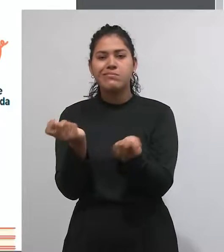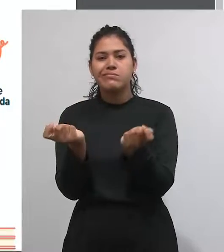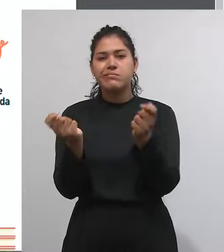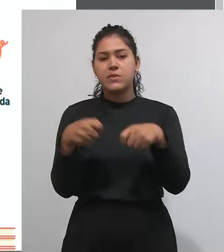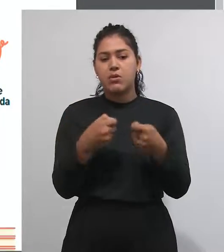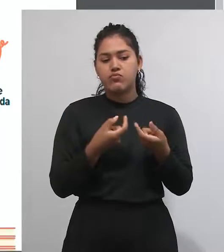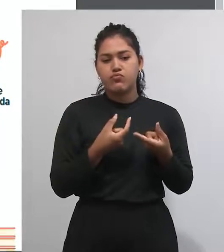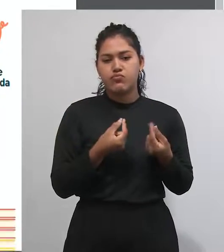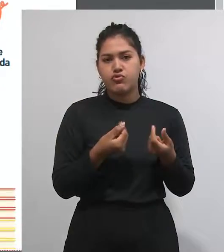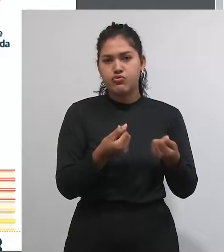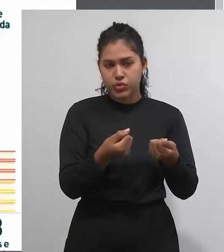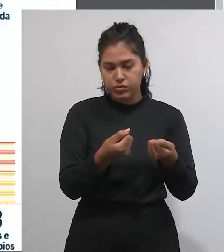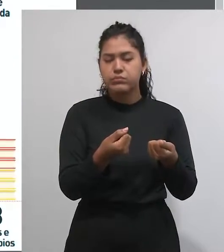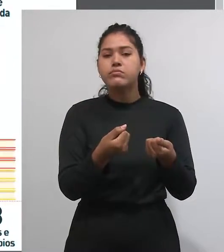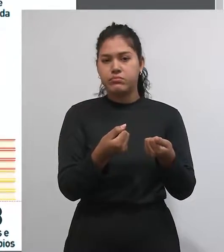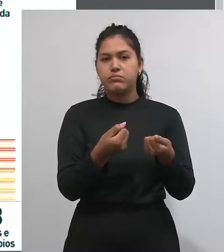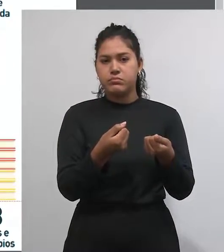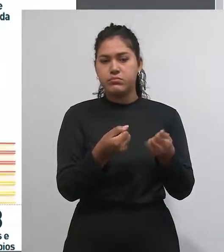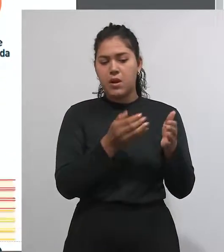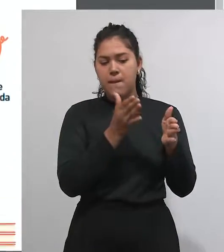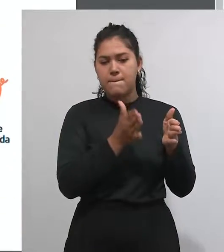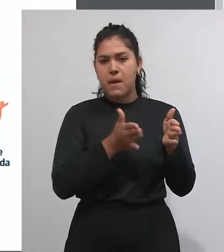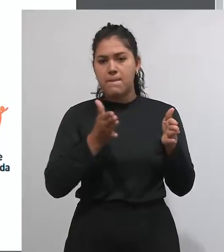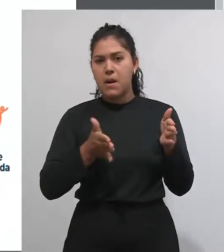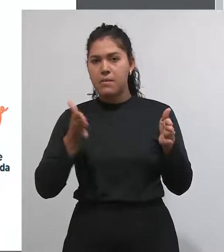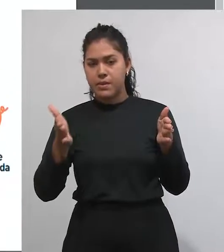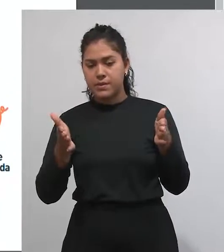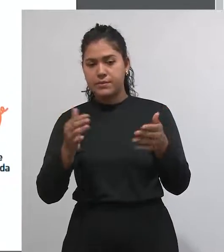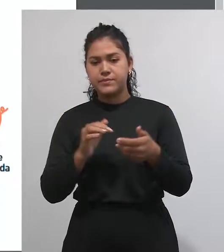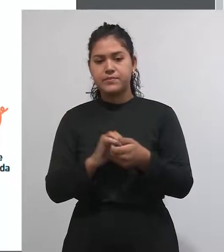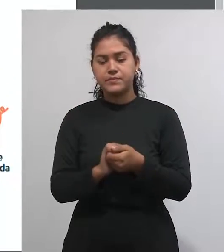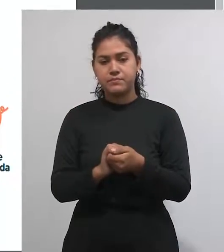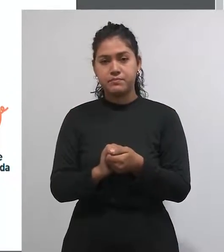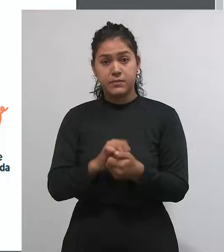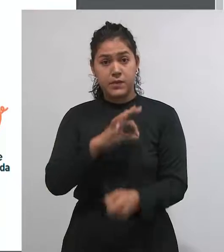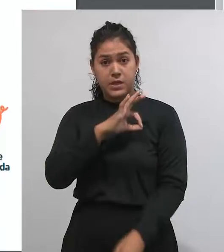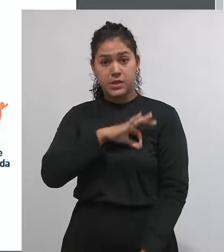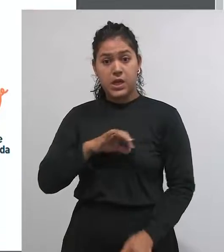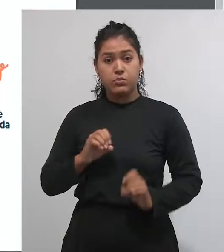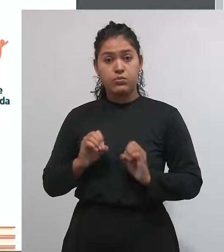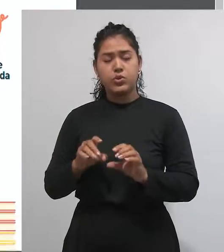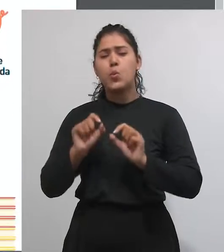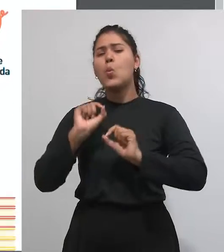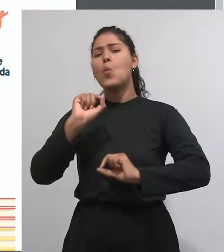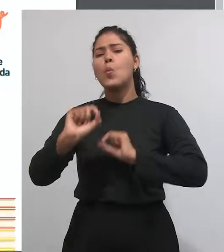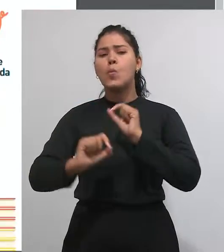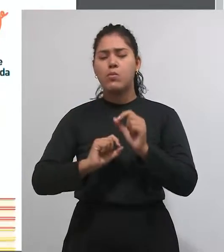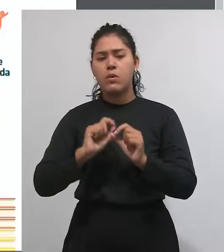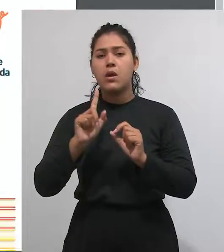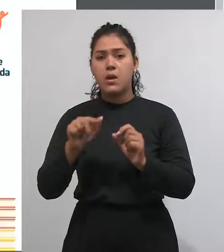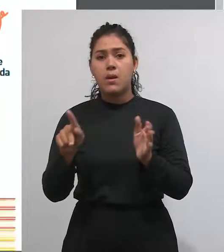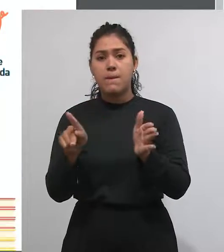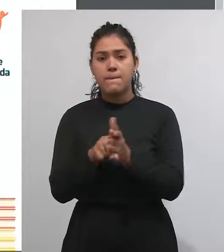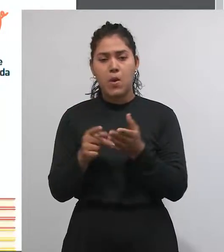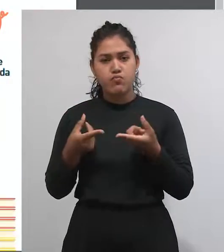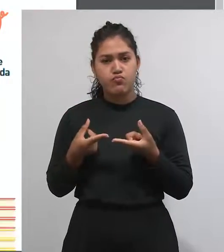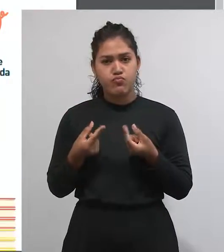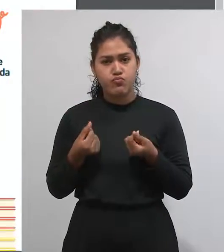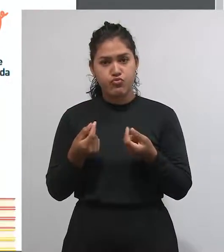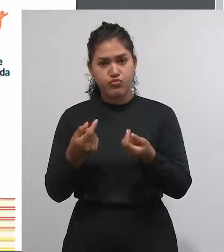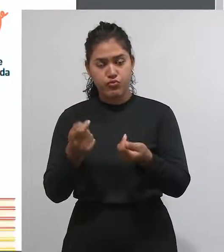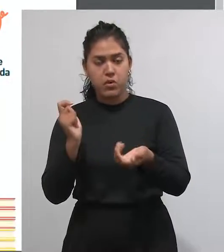organizado como se dá o desenvolvimento dessas estruturas. Então, o salário e educação é o quê? Ele é uma